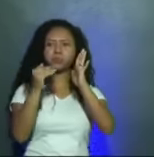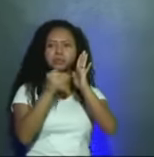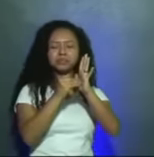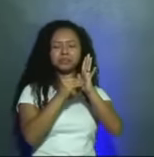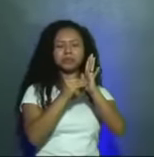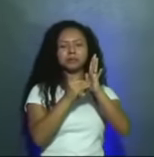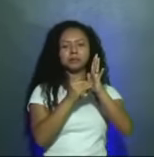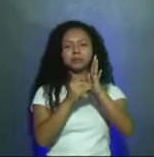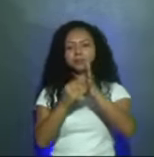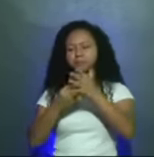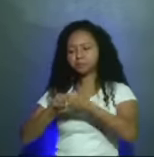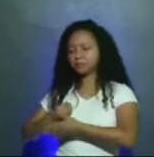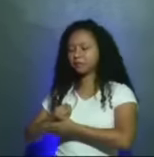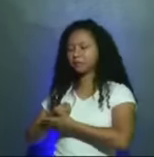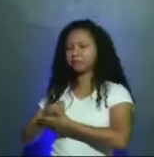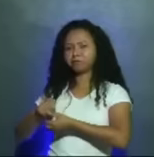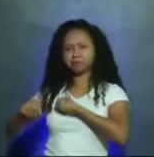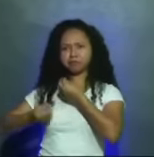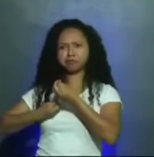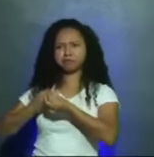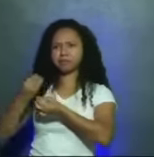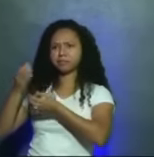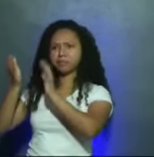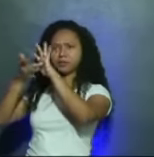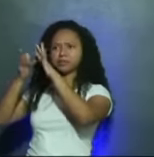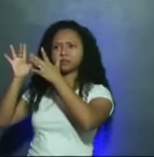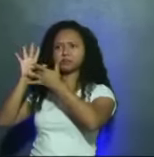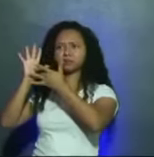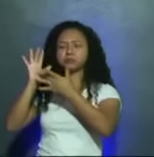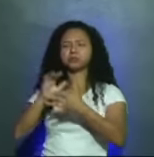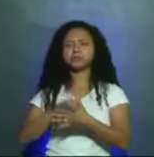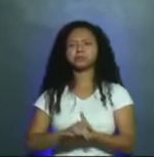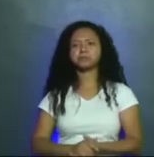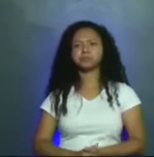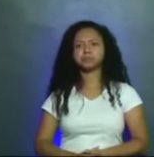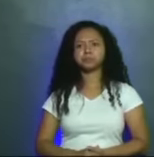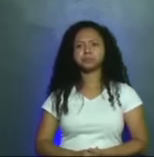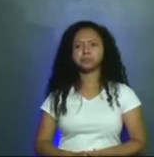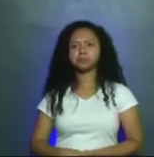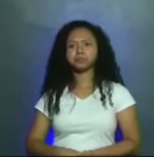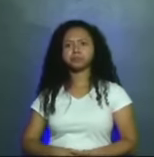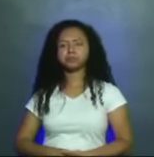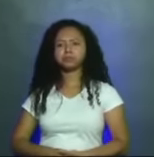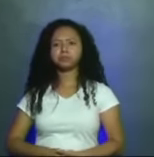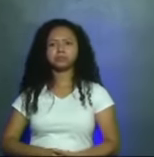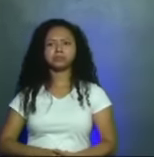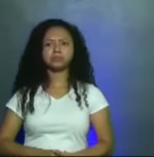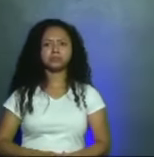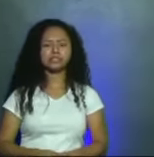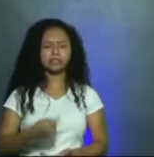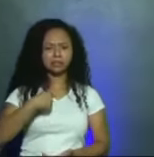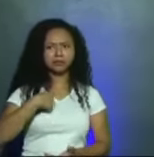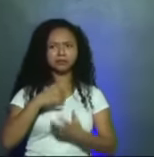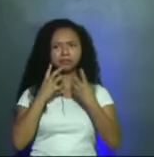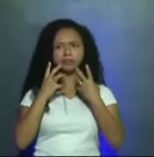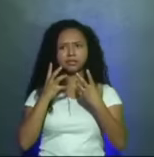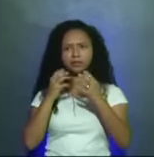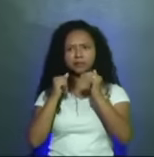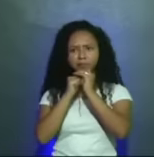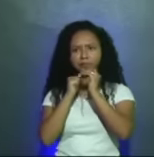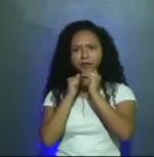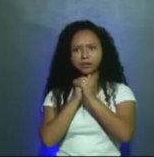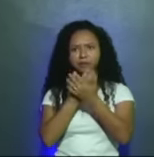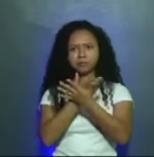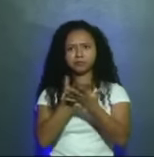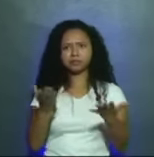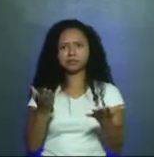por Jesus? Amém, venham, venham, venham aqui, nós queremos muito. Eu quero orar com vocês, essa oração